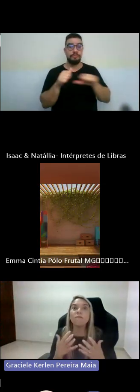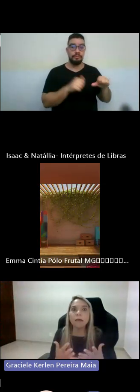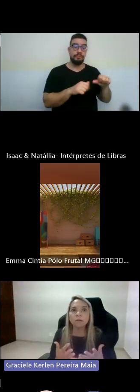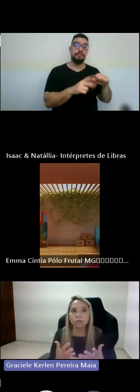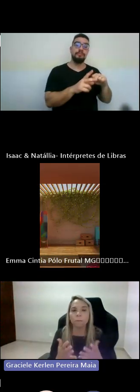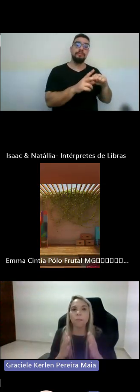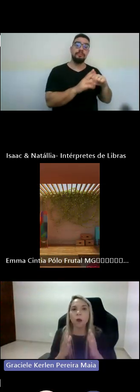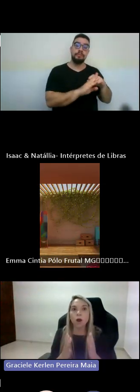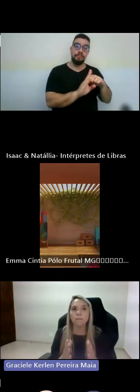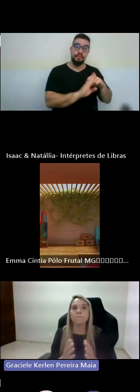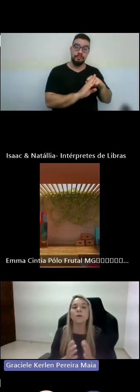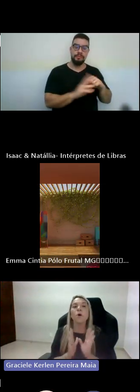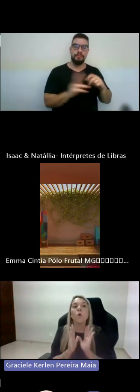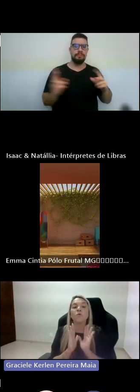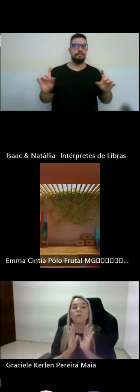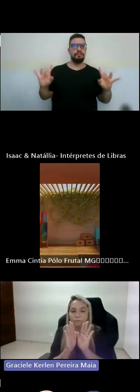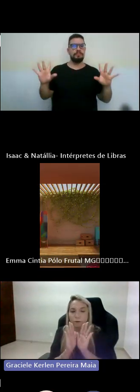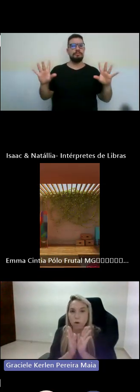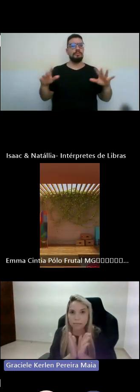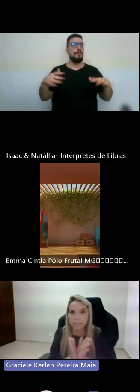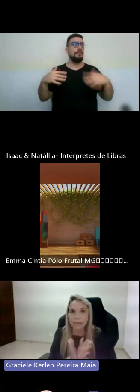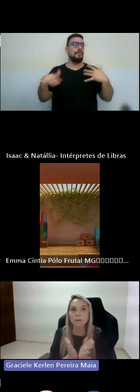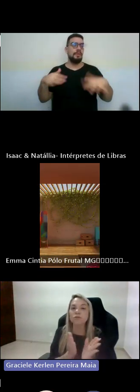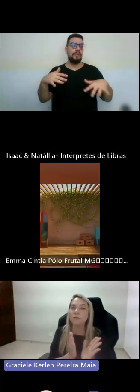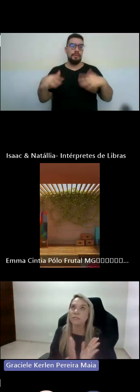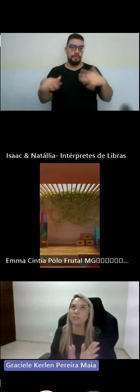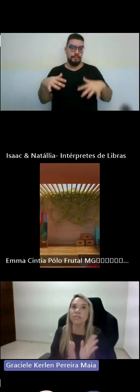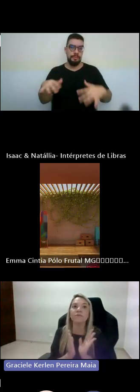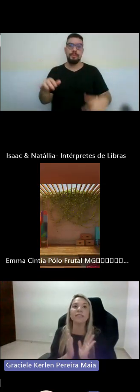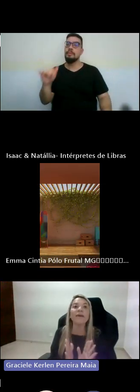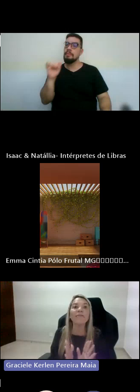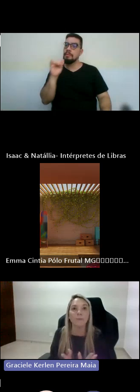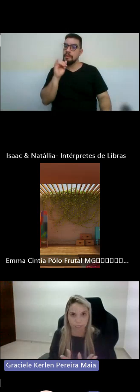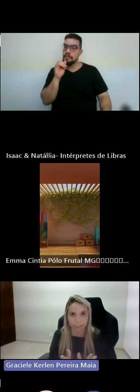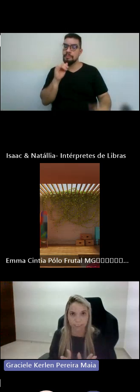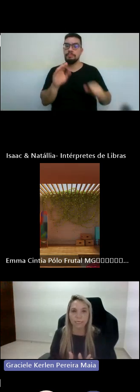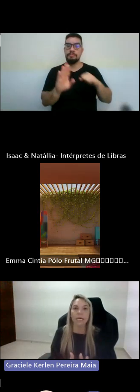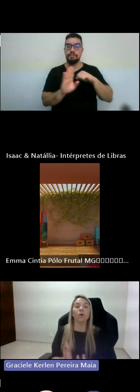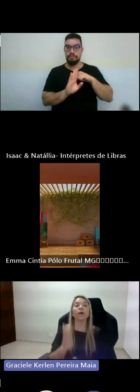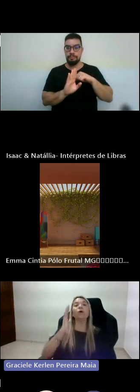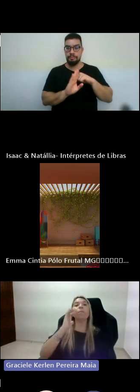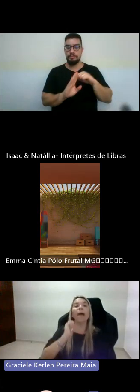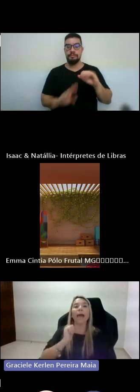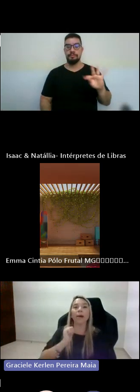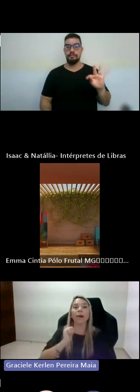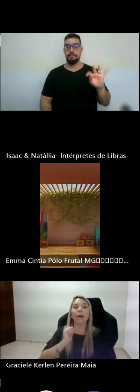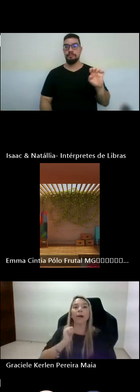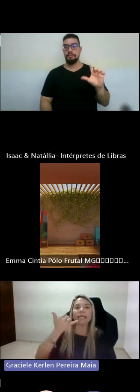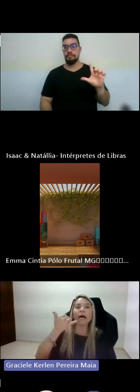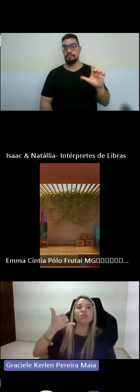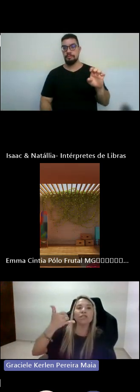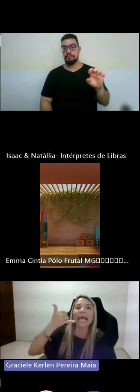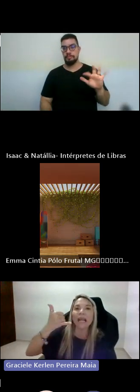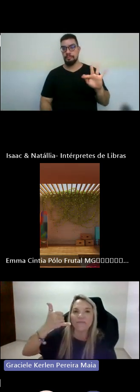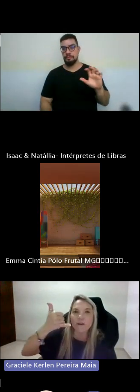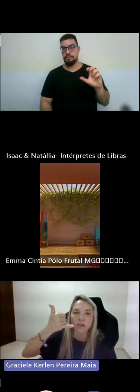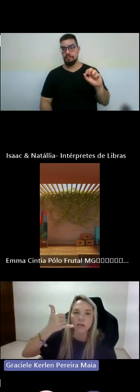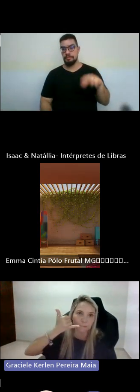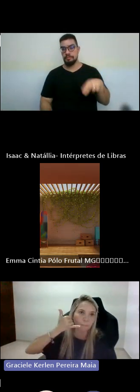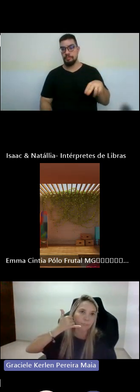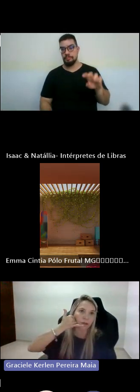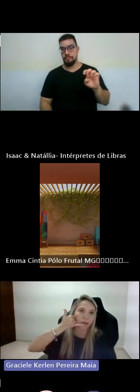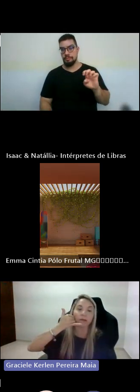pelo movimento. Olha, vou começar pelo substantivo telefone. Quando eu pego o sinal